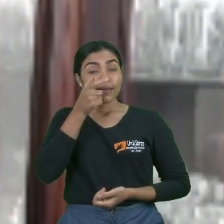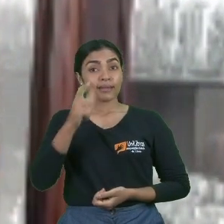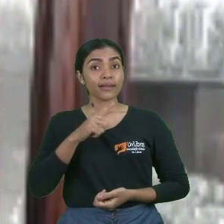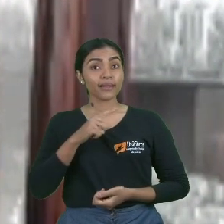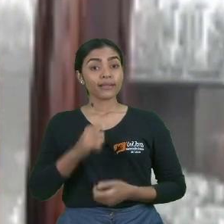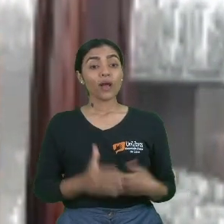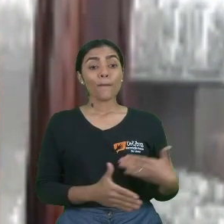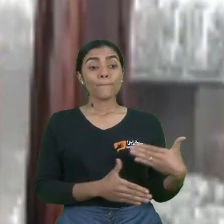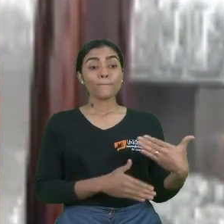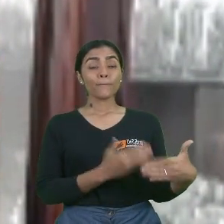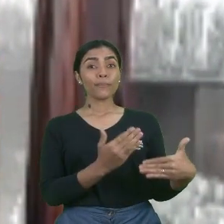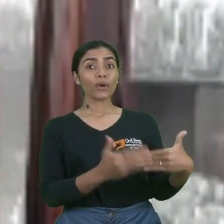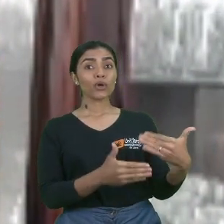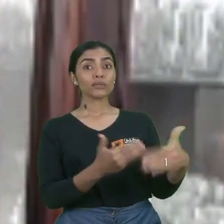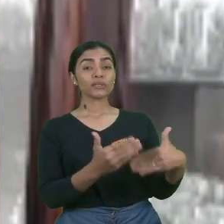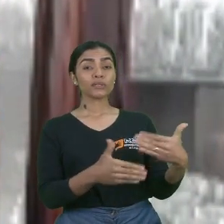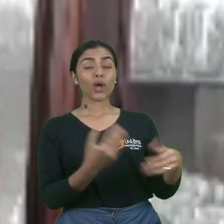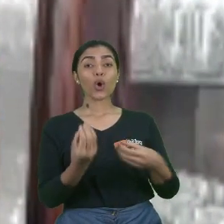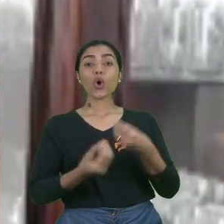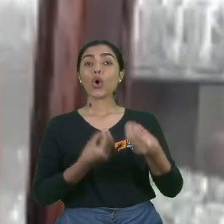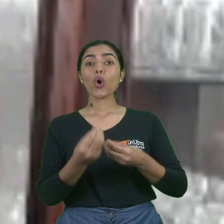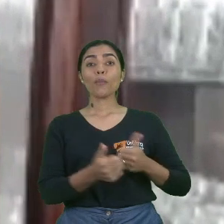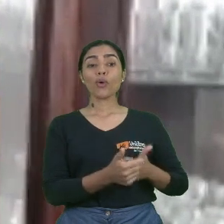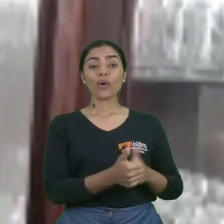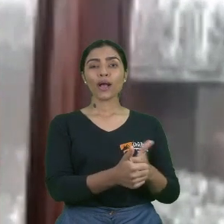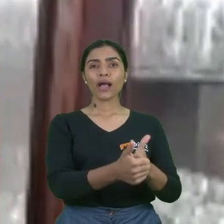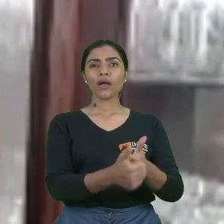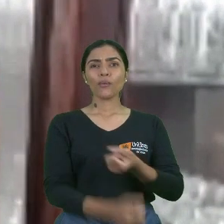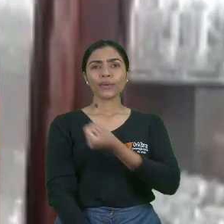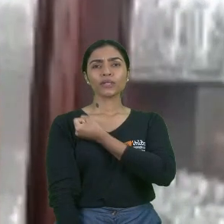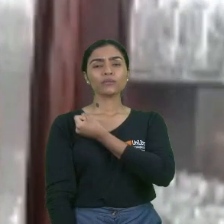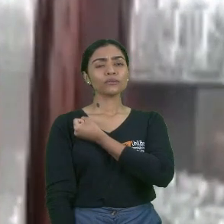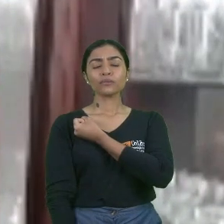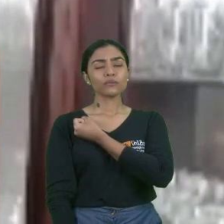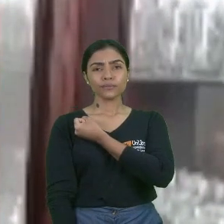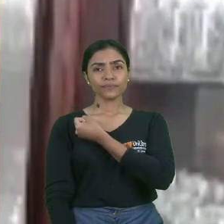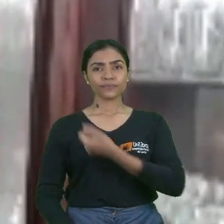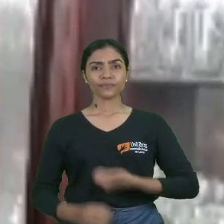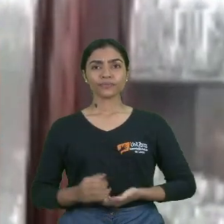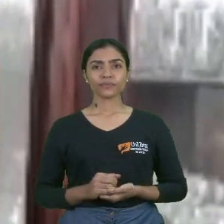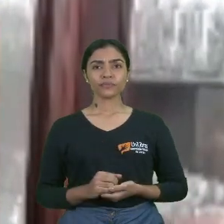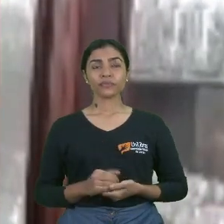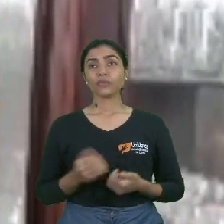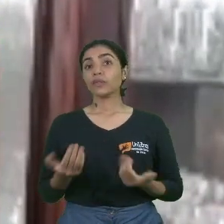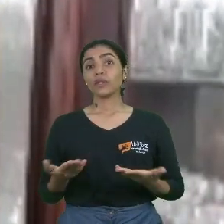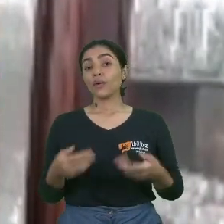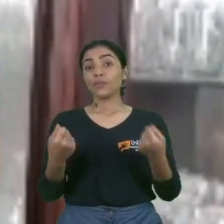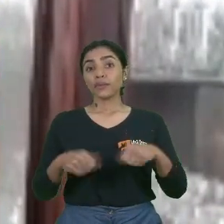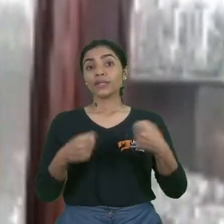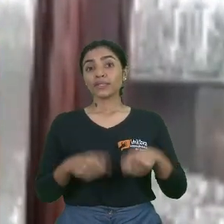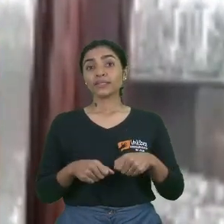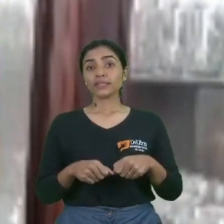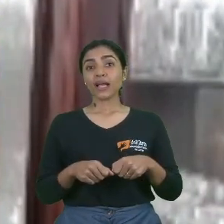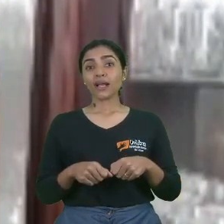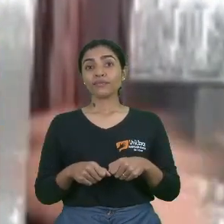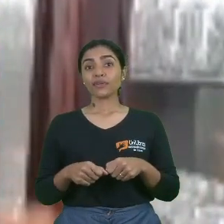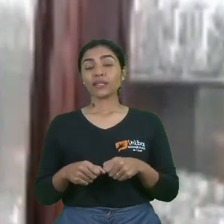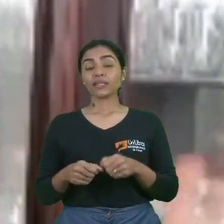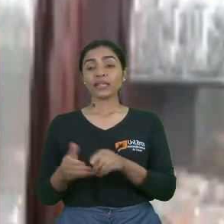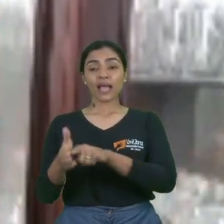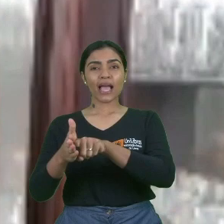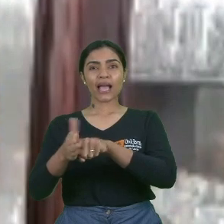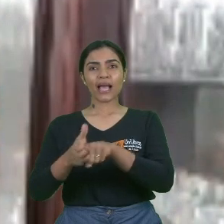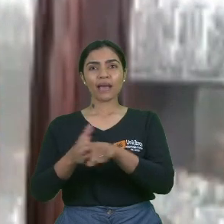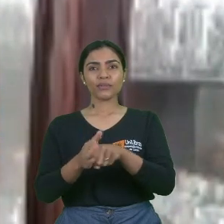como é que você acompanha o processo o números então precisava entrar essas coisas que a gente tentou introduzir